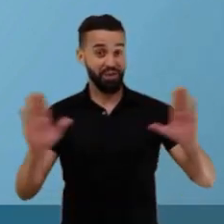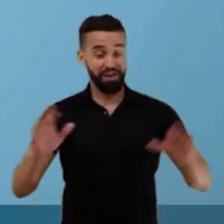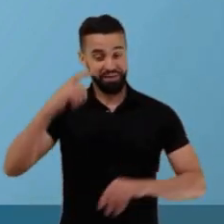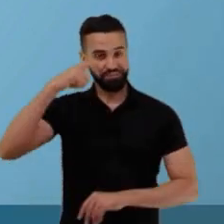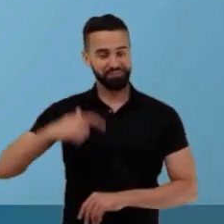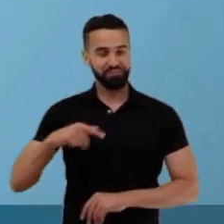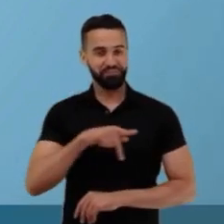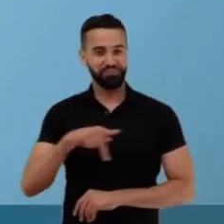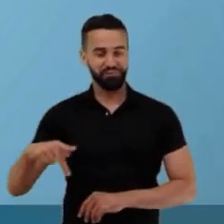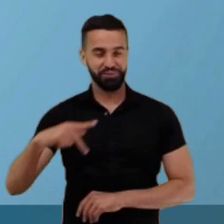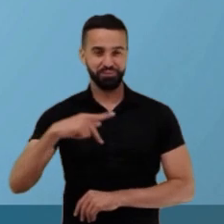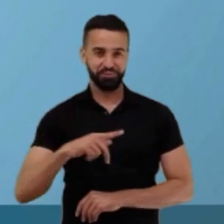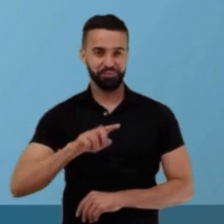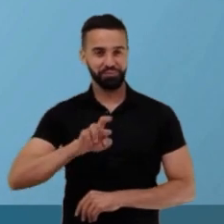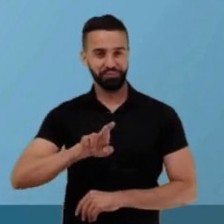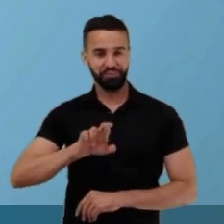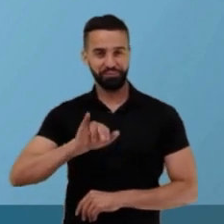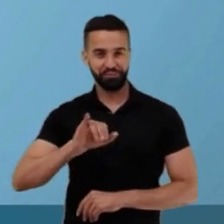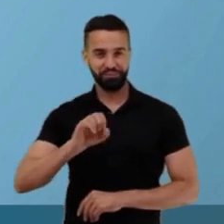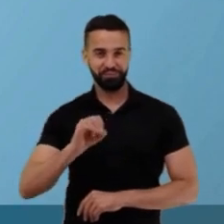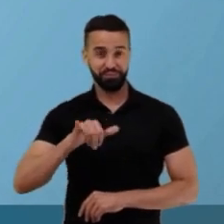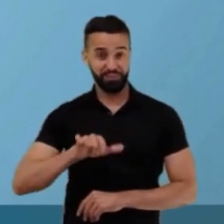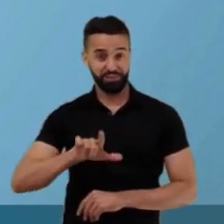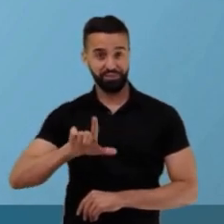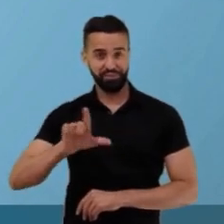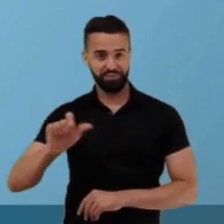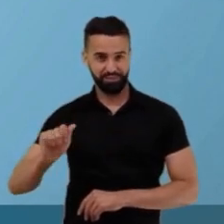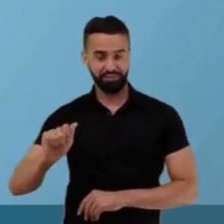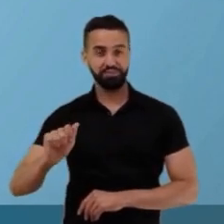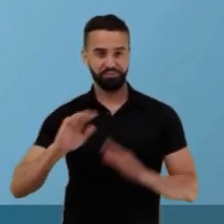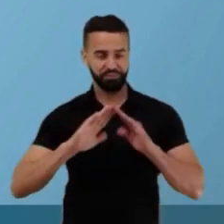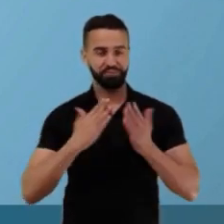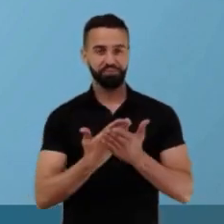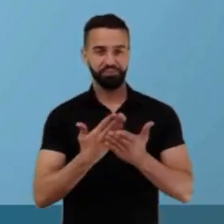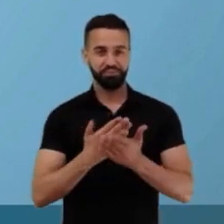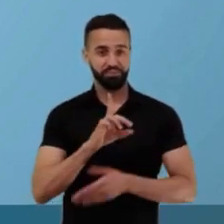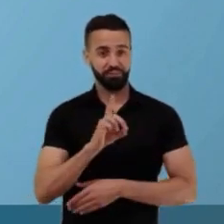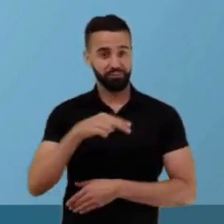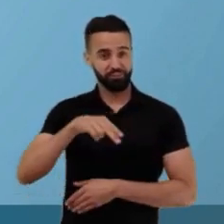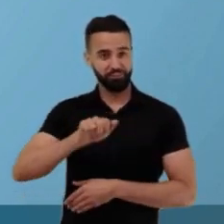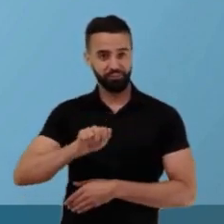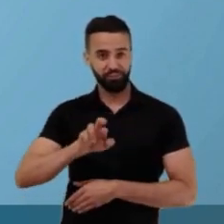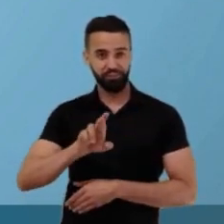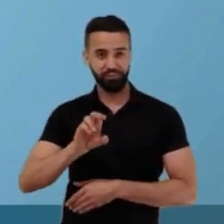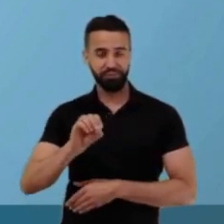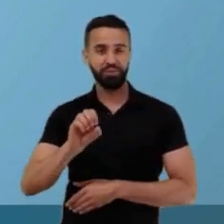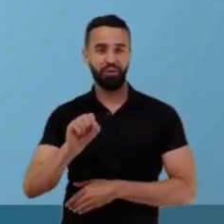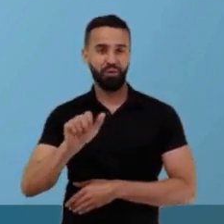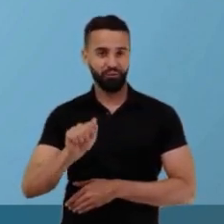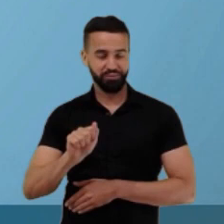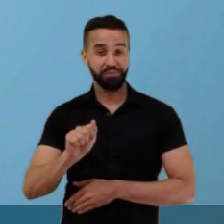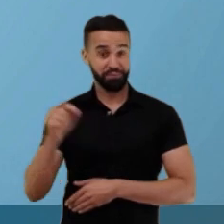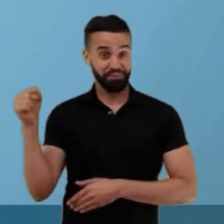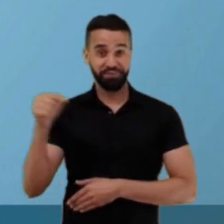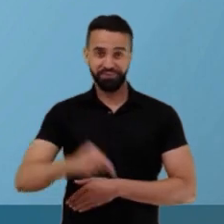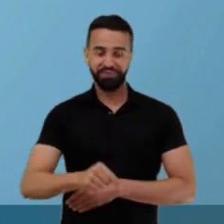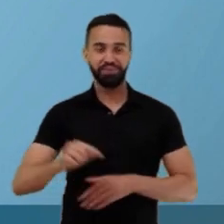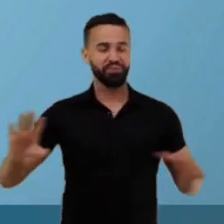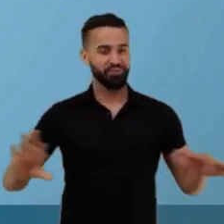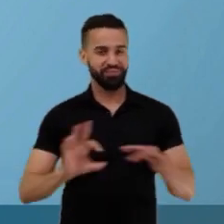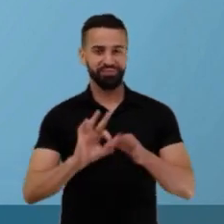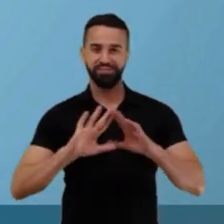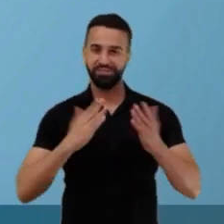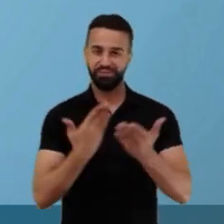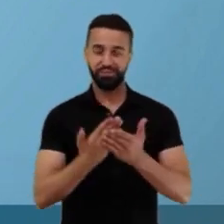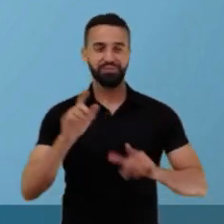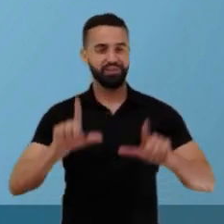Olá, eu sou a professora Priscila Alves, da Escola Dona Rosa Martins Perim, e estarei com vocês no Conexão